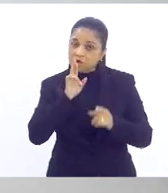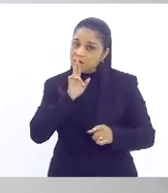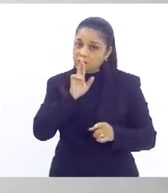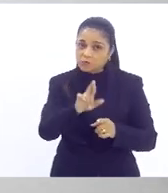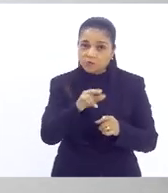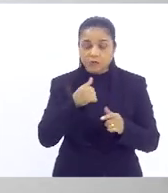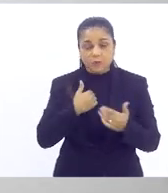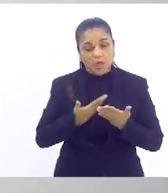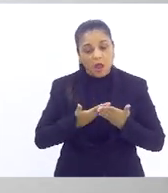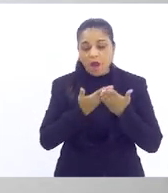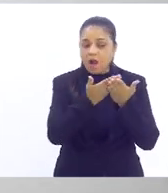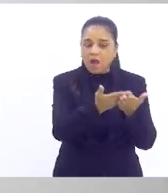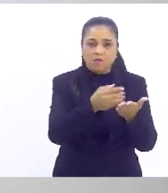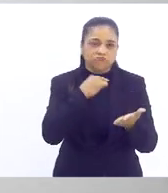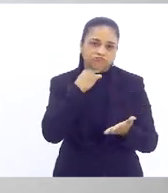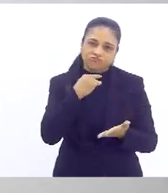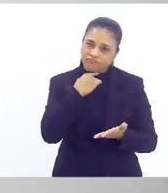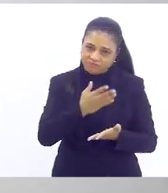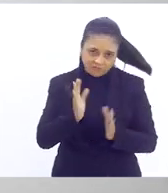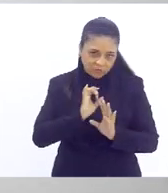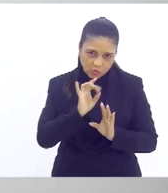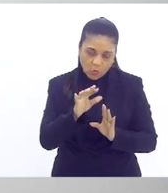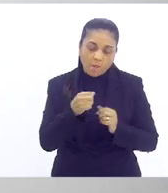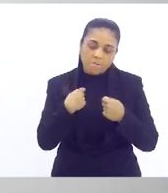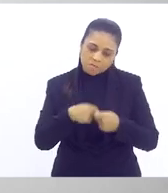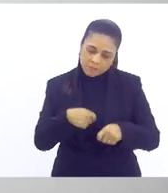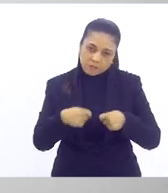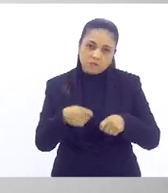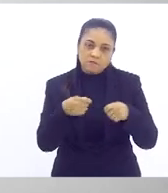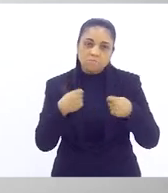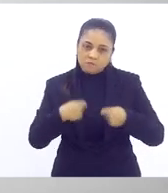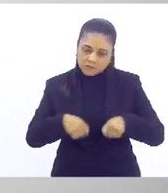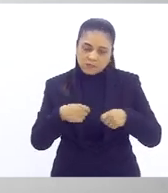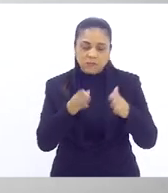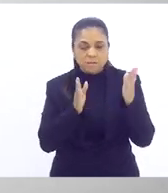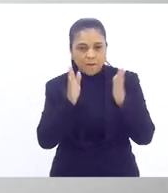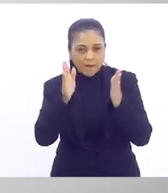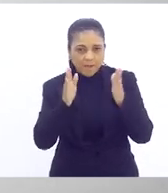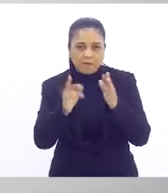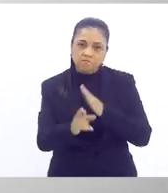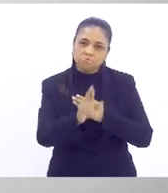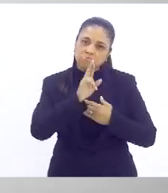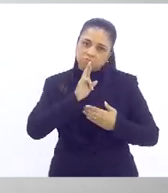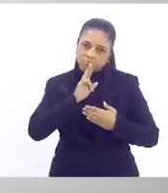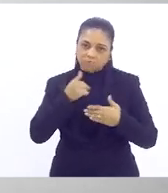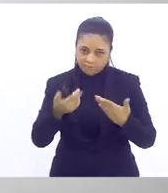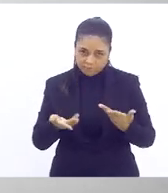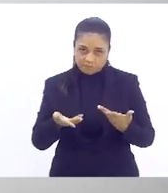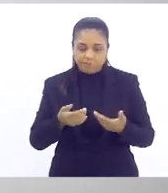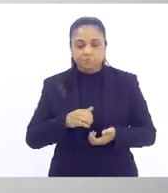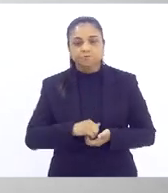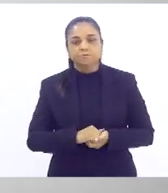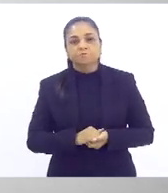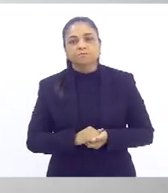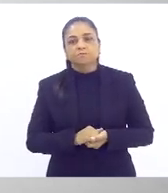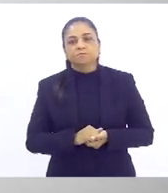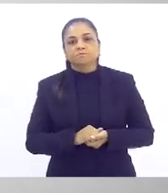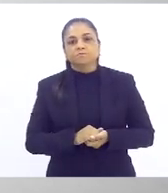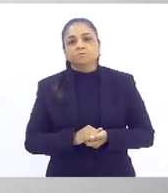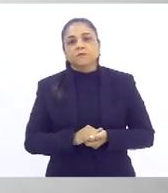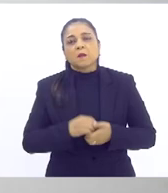encaminhar também o outro lado não responde aí fica sempre com Algum empecilho mas eu acho que